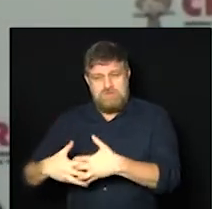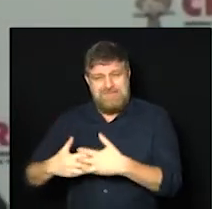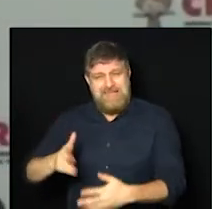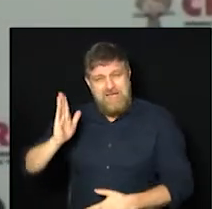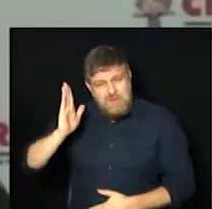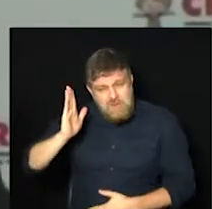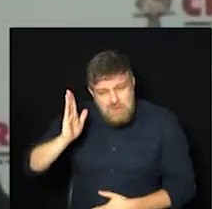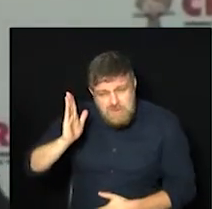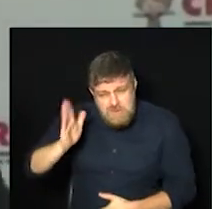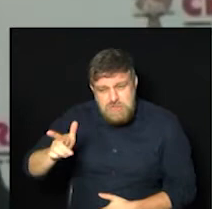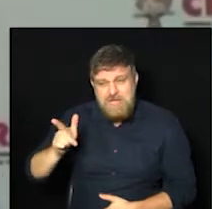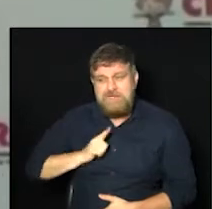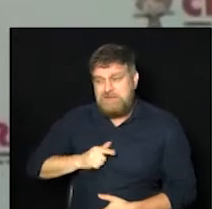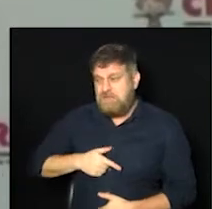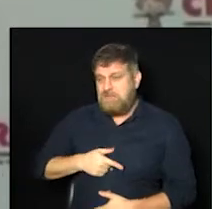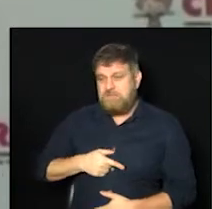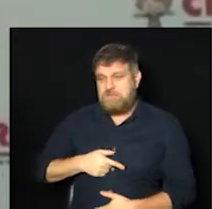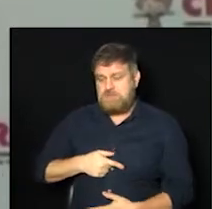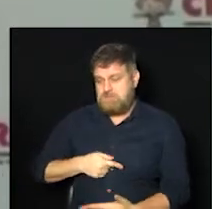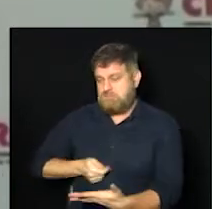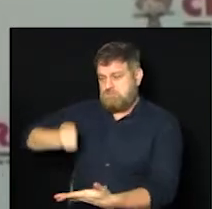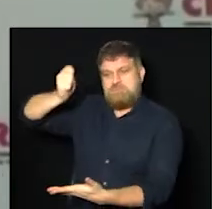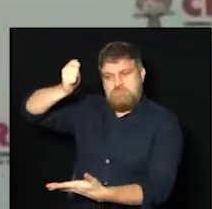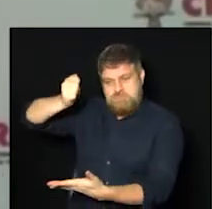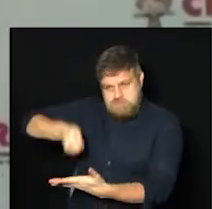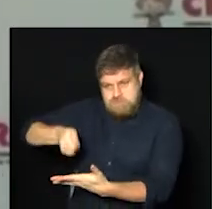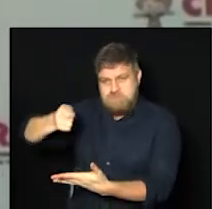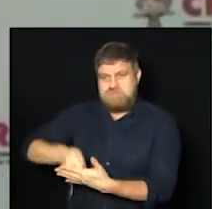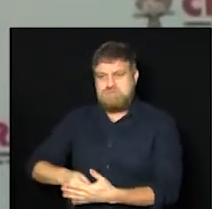uma sentença, quando já entra